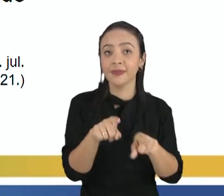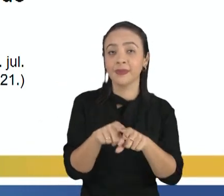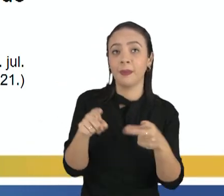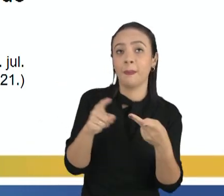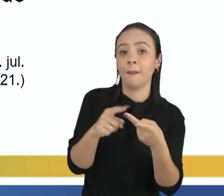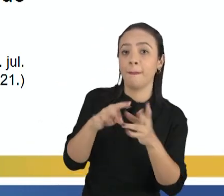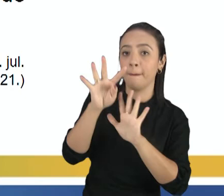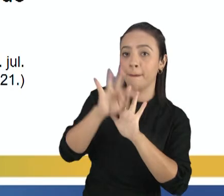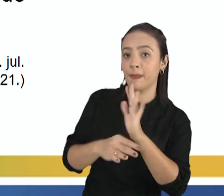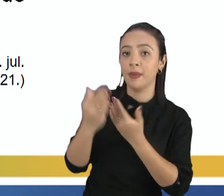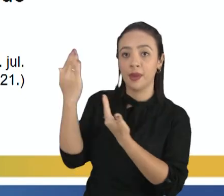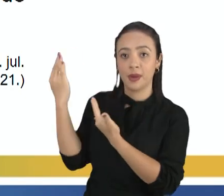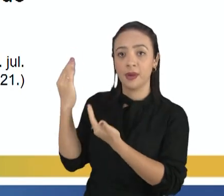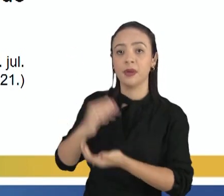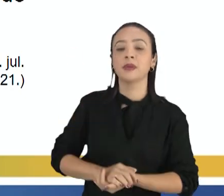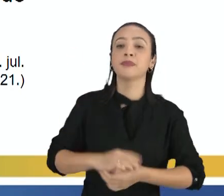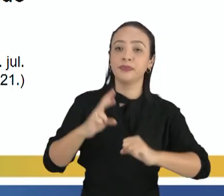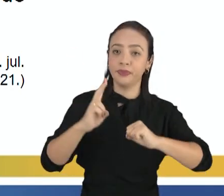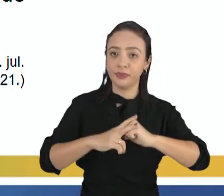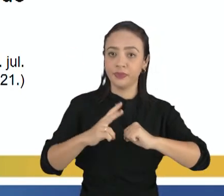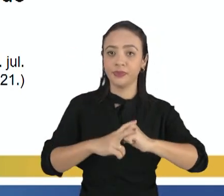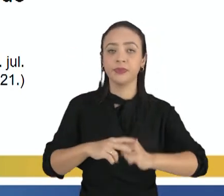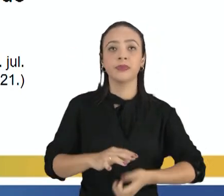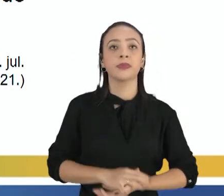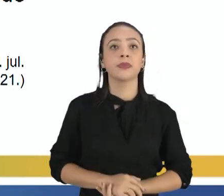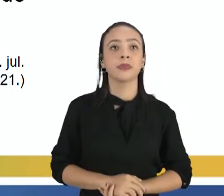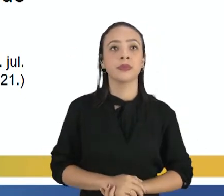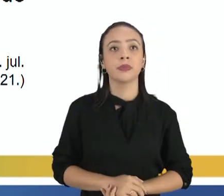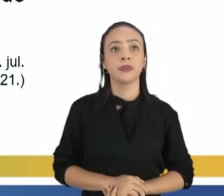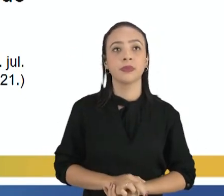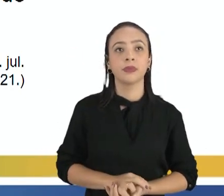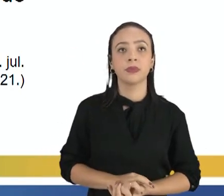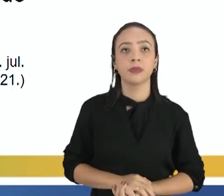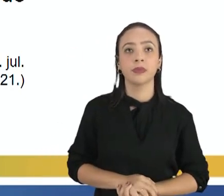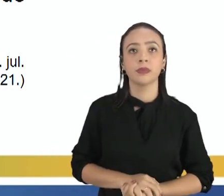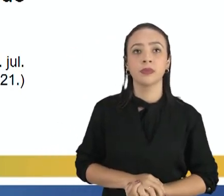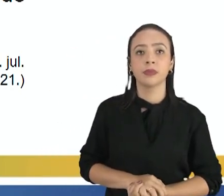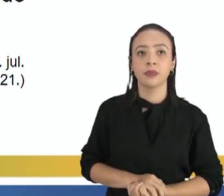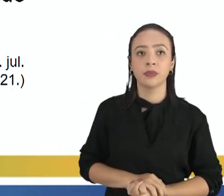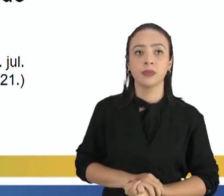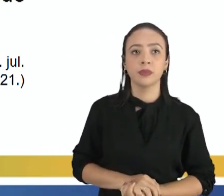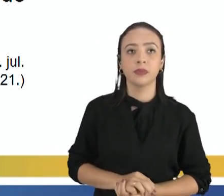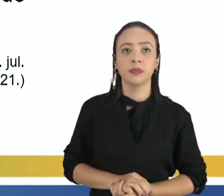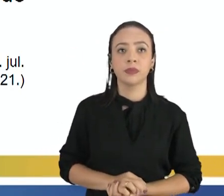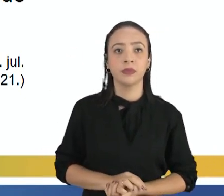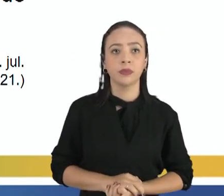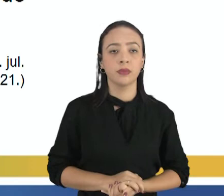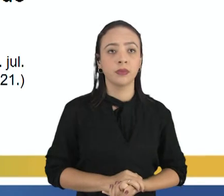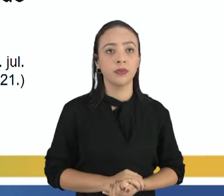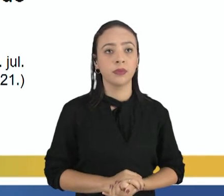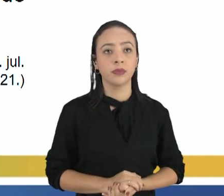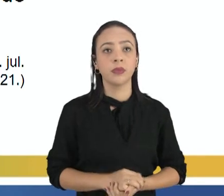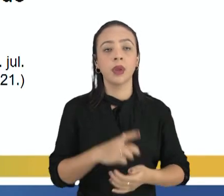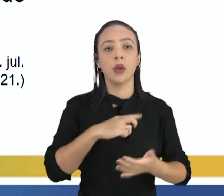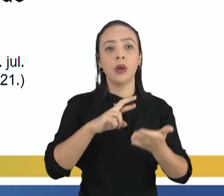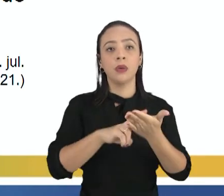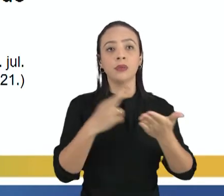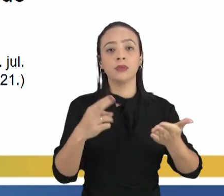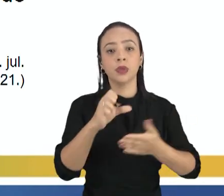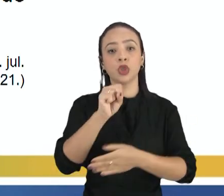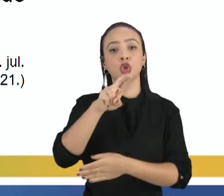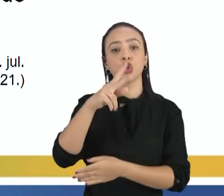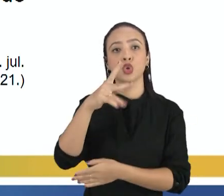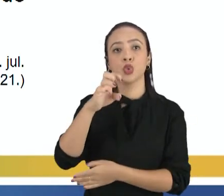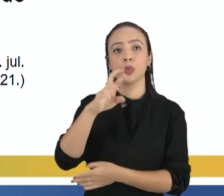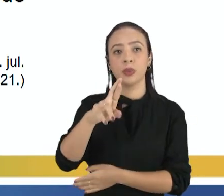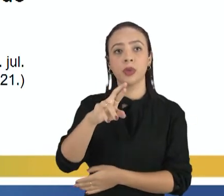e o texto ao lado que se dá pela linguagem verbal. Disponível em Super Interessante, né, disponível